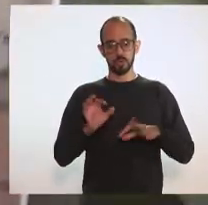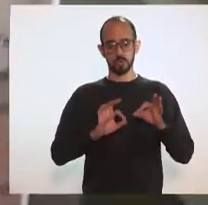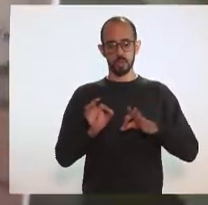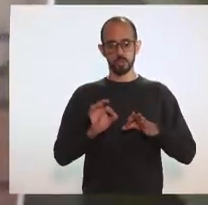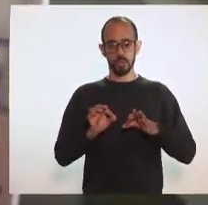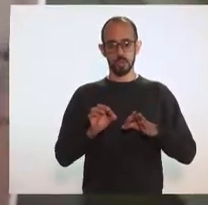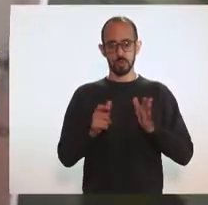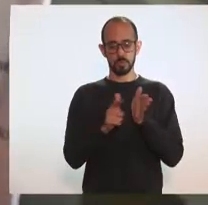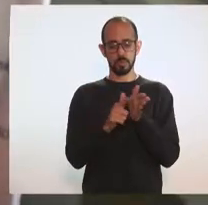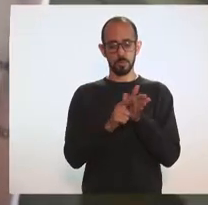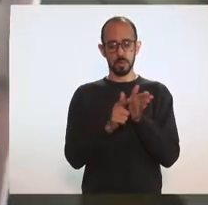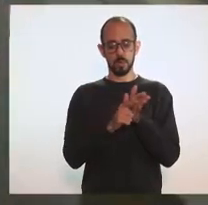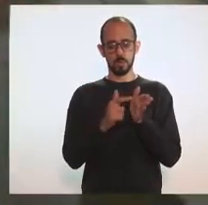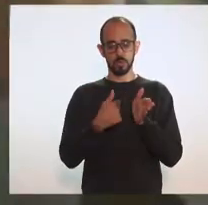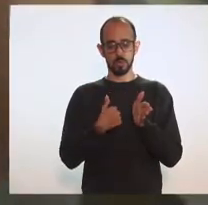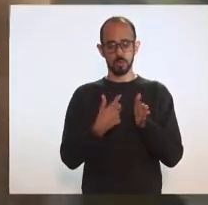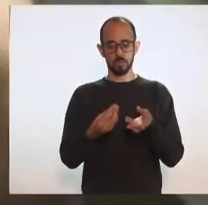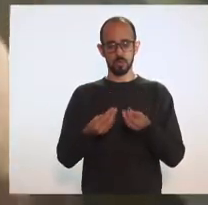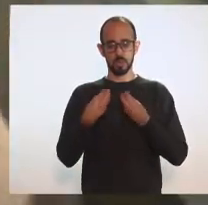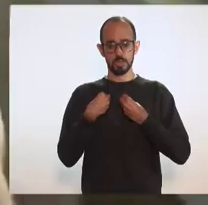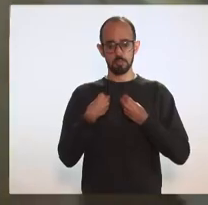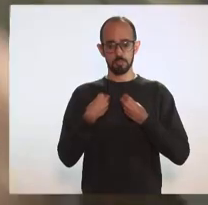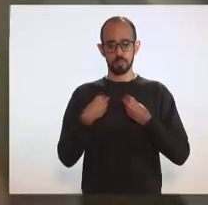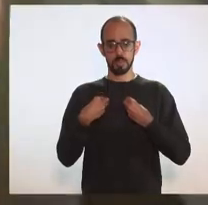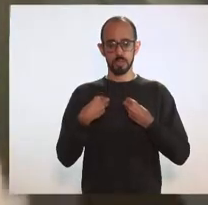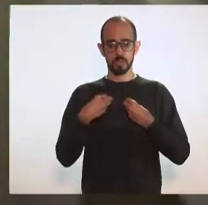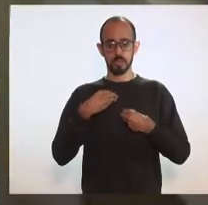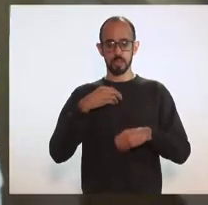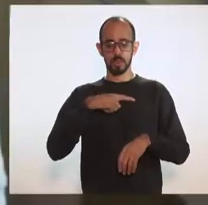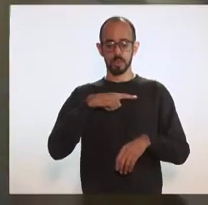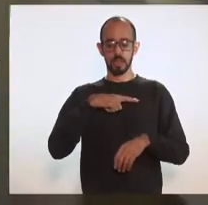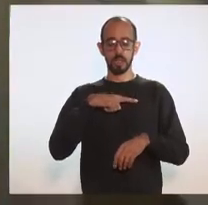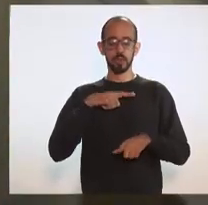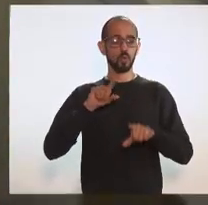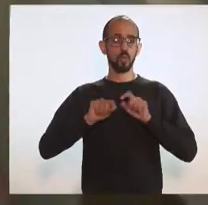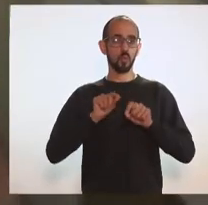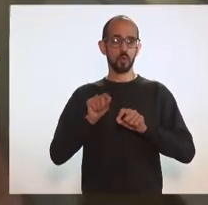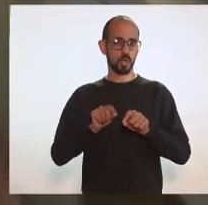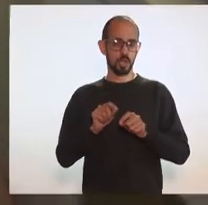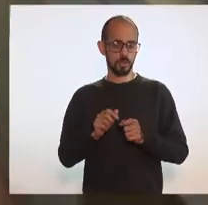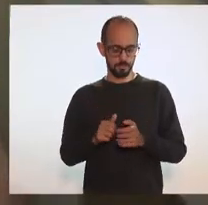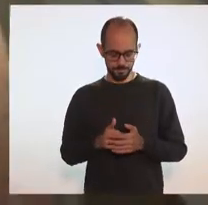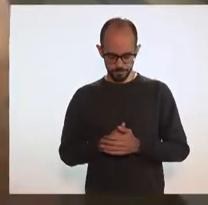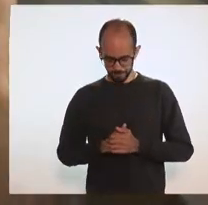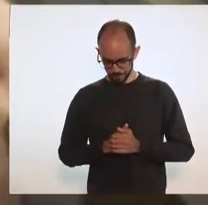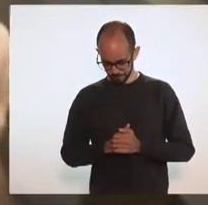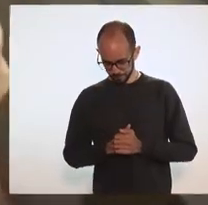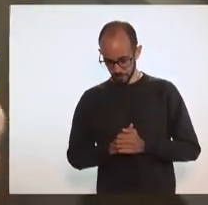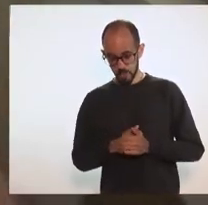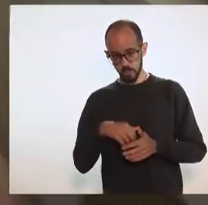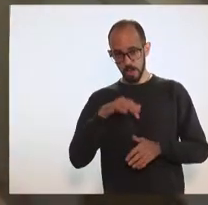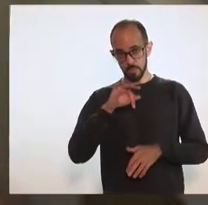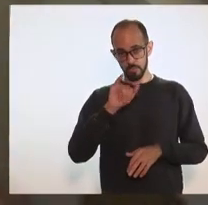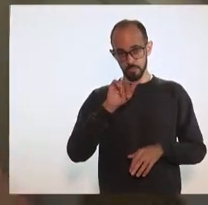recebi O que é que disseste os pés é